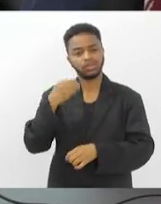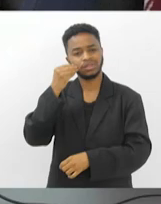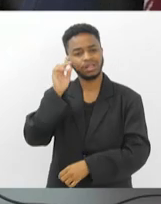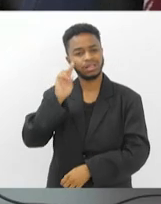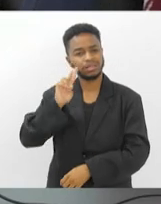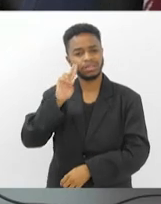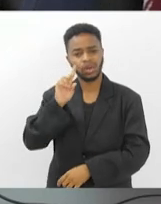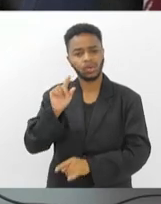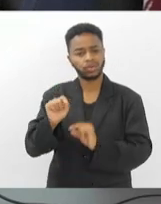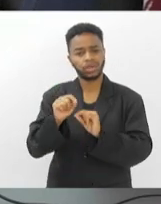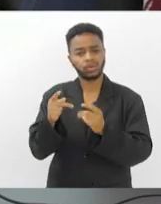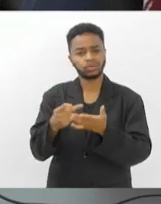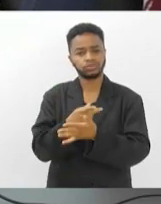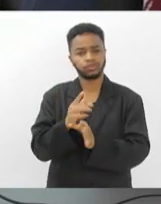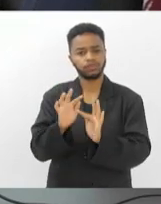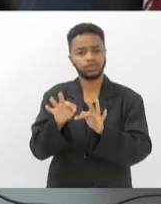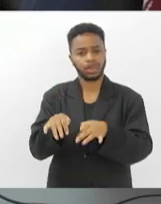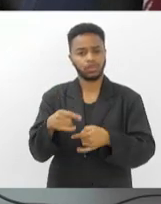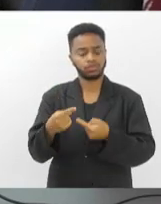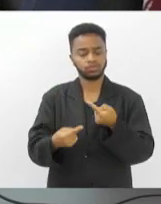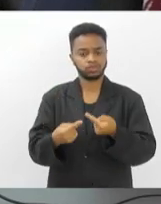memória o desfecho daquela discussão,